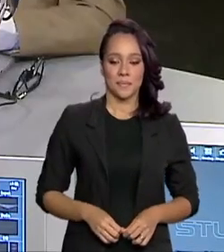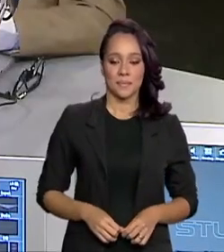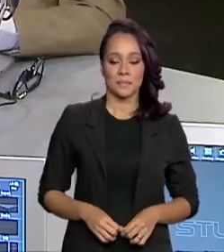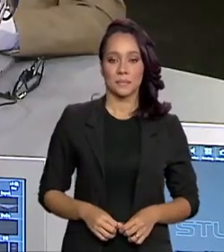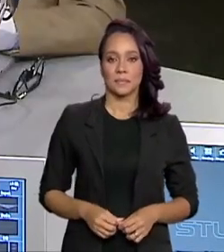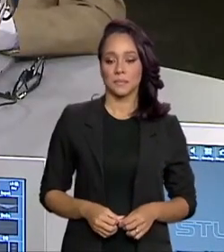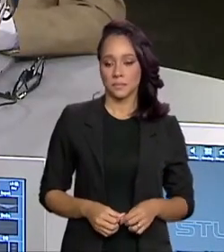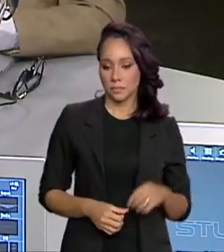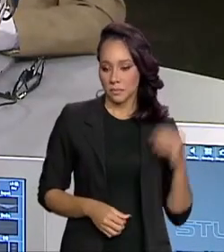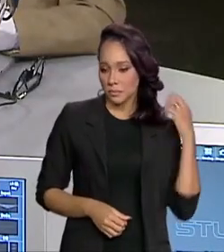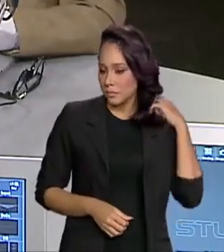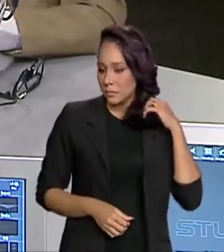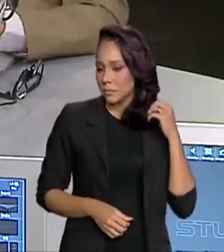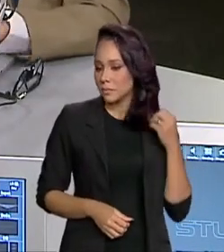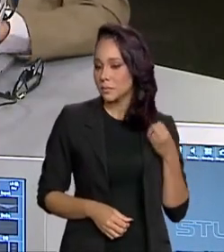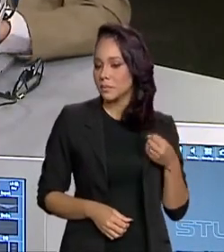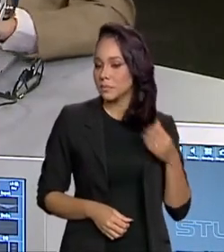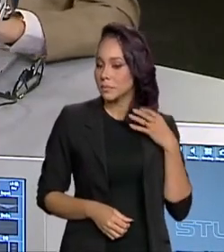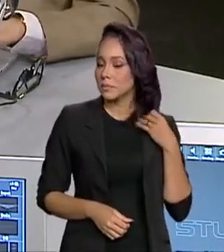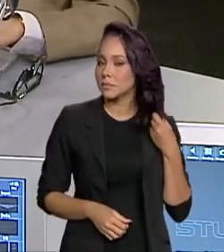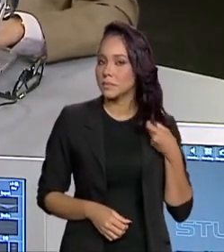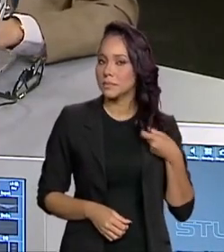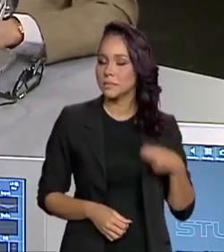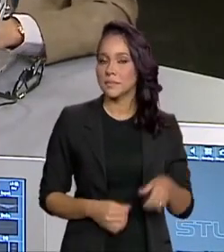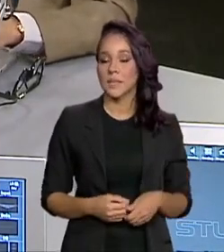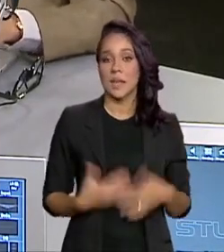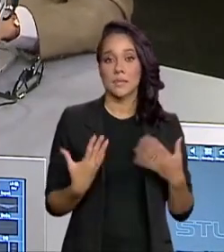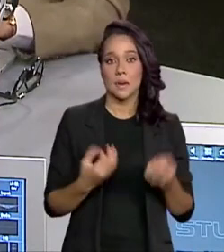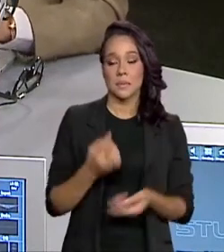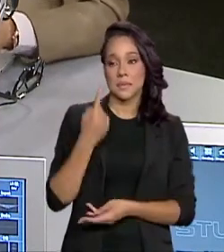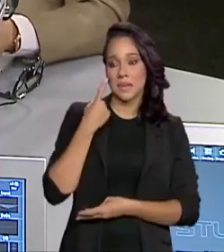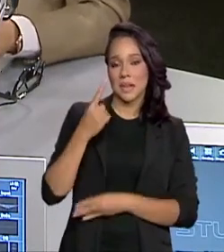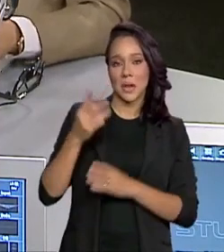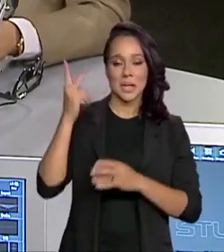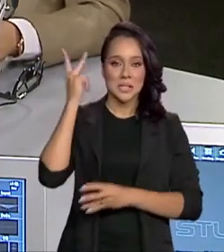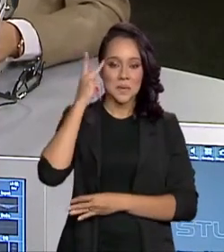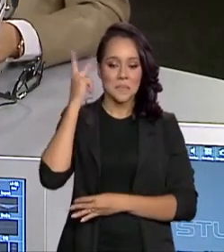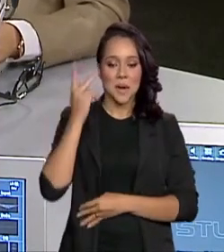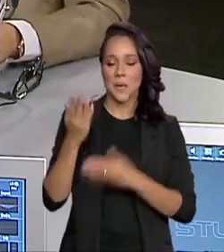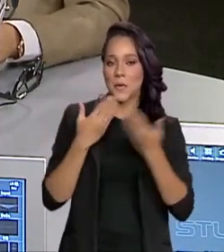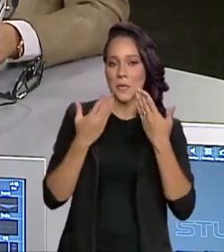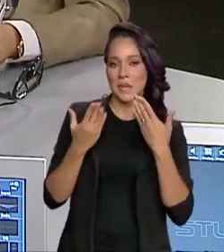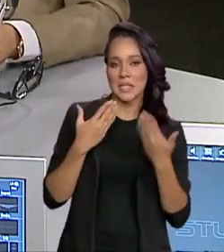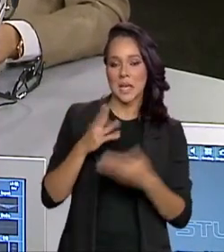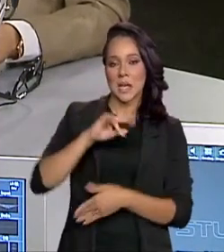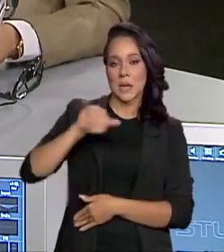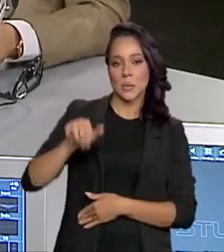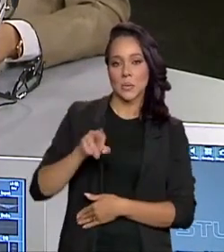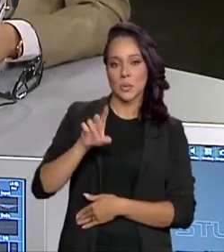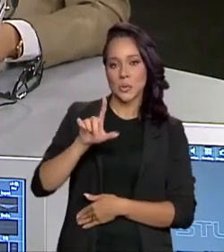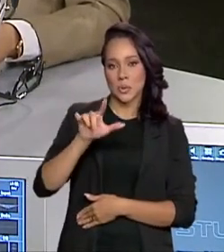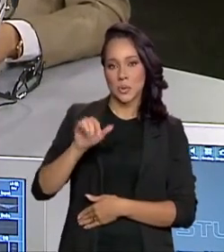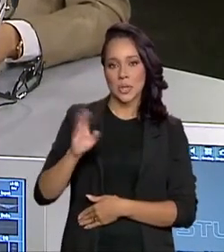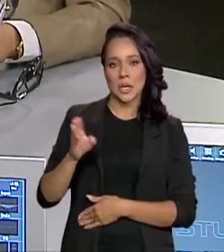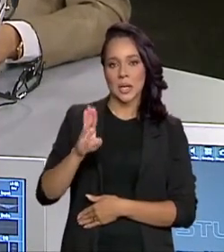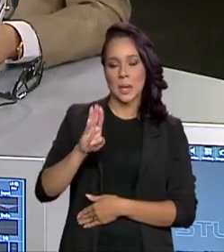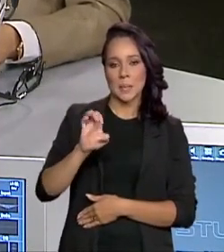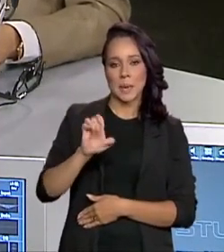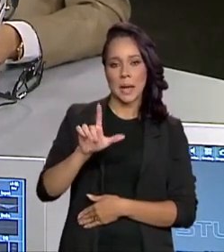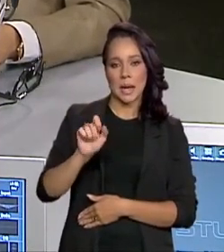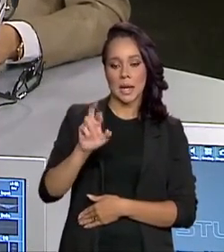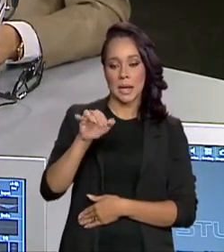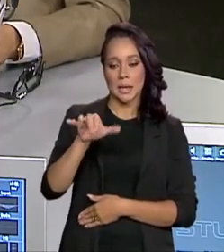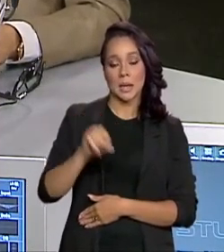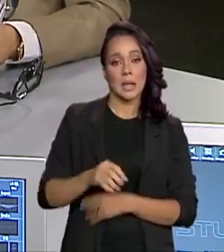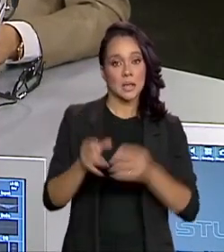Repórter Nacional. E vamos até São Paulo falar com Júlia Ballarini, porque ela tem informações